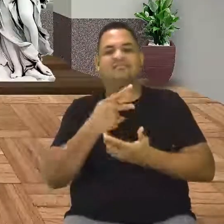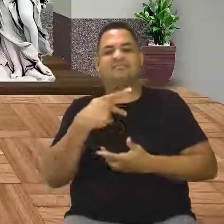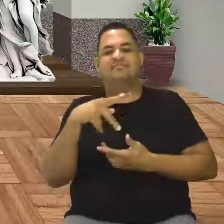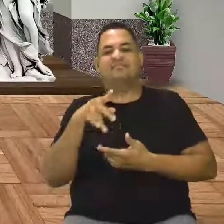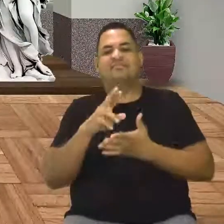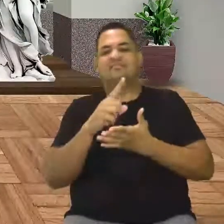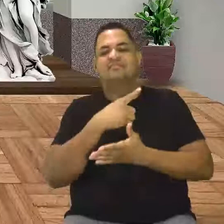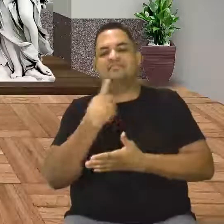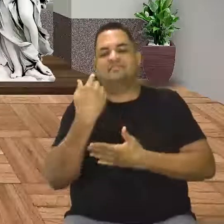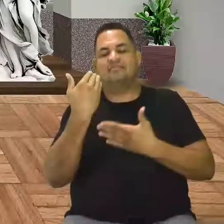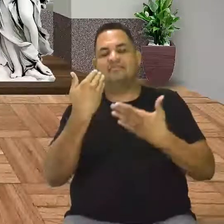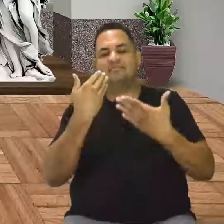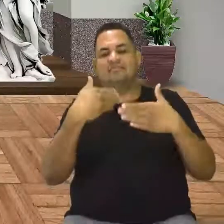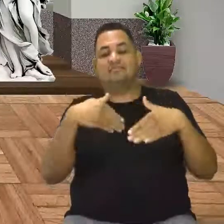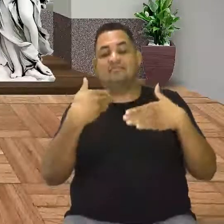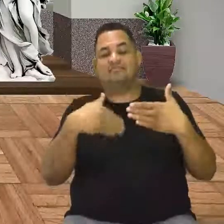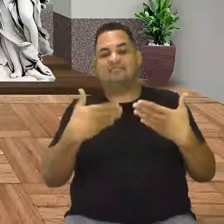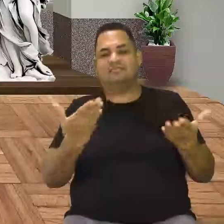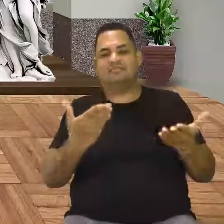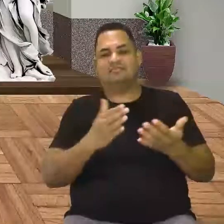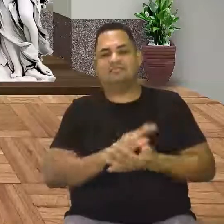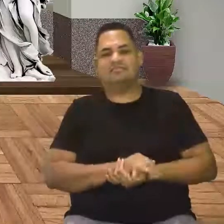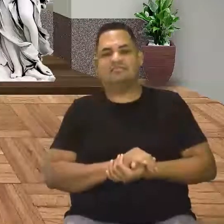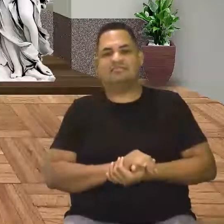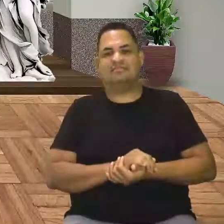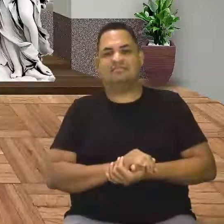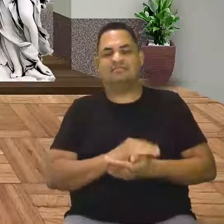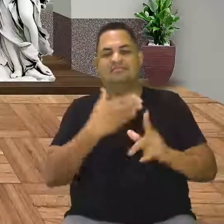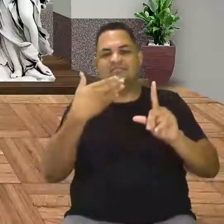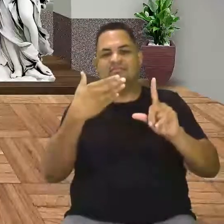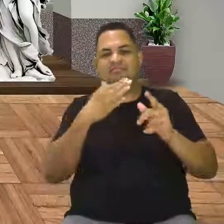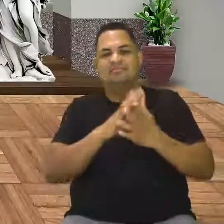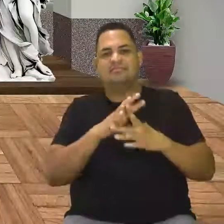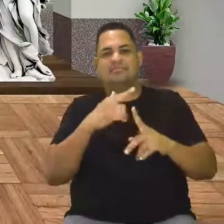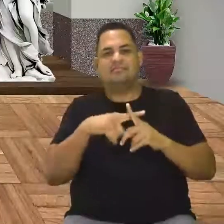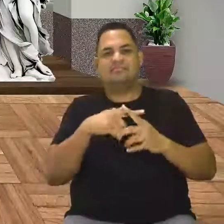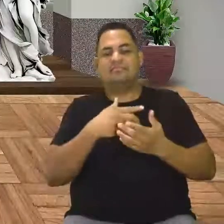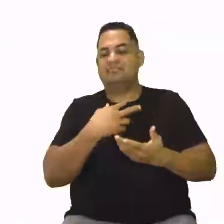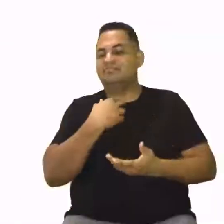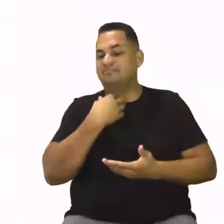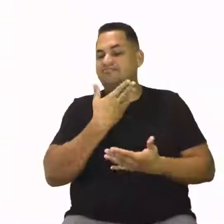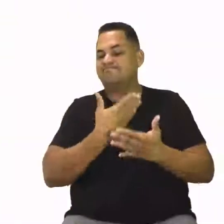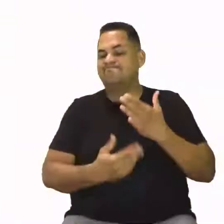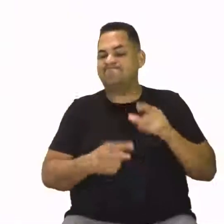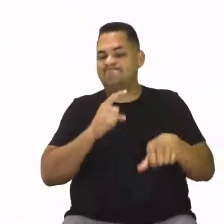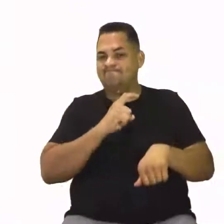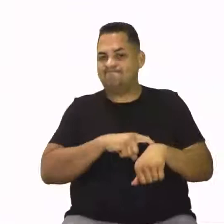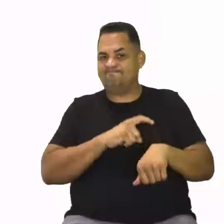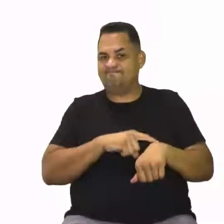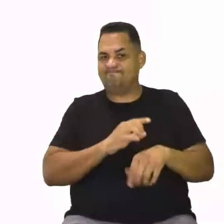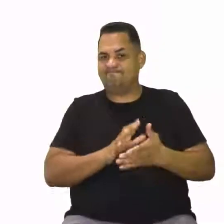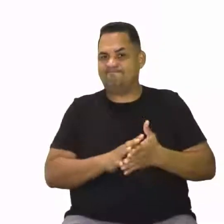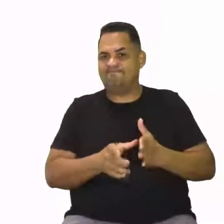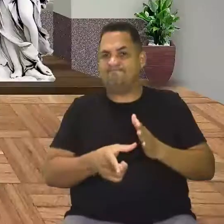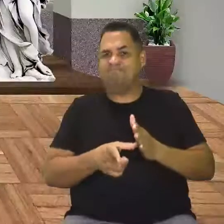nossa prova. Olha aí, então, joga na tela porque não vamos perder tempo não. Espera aí,